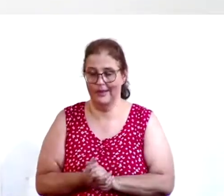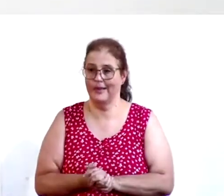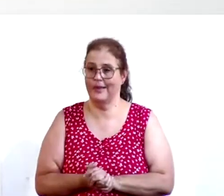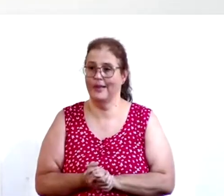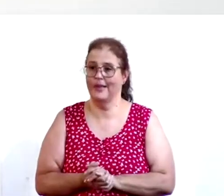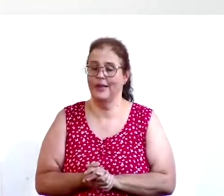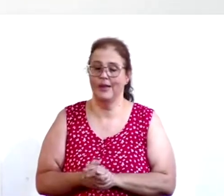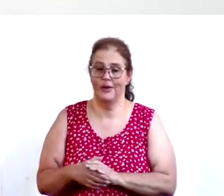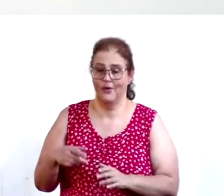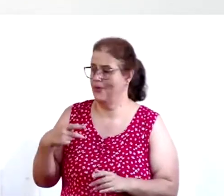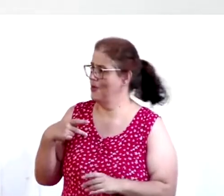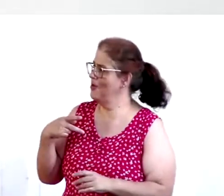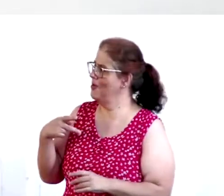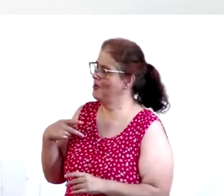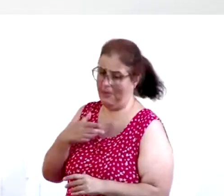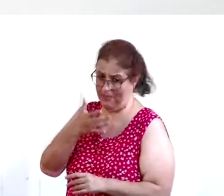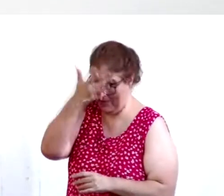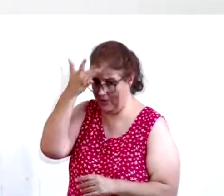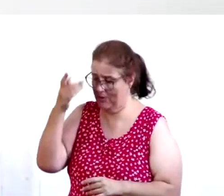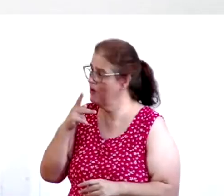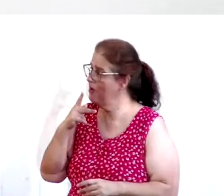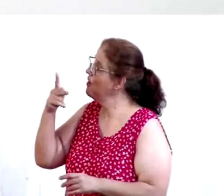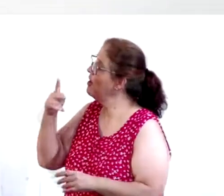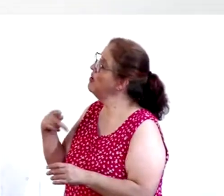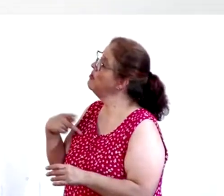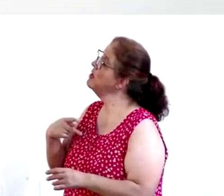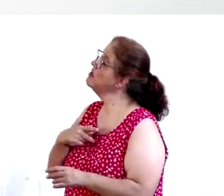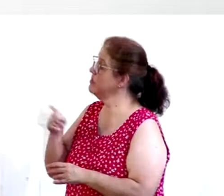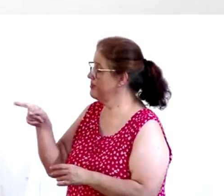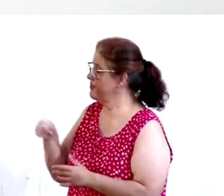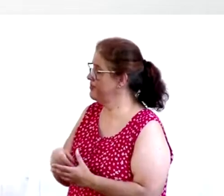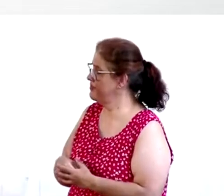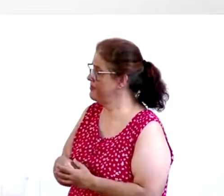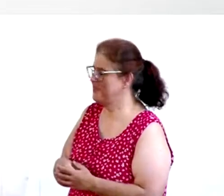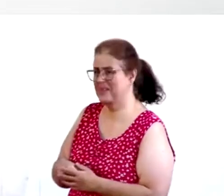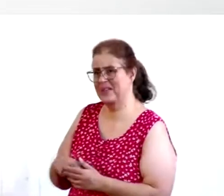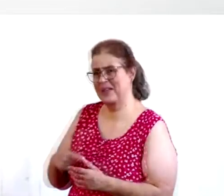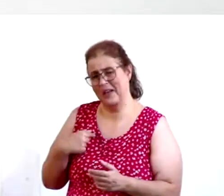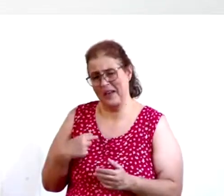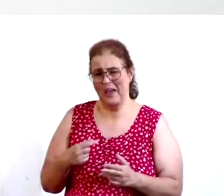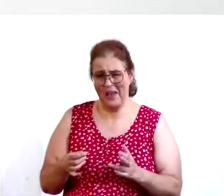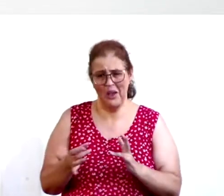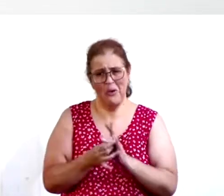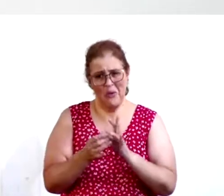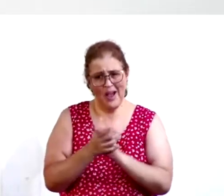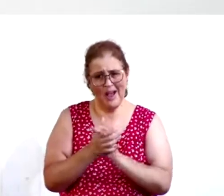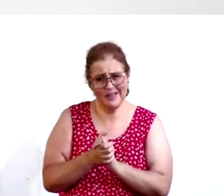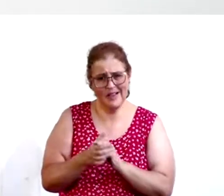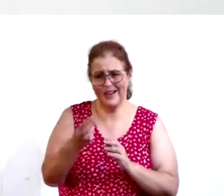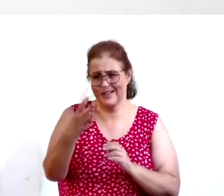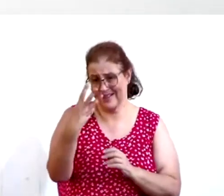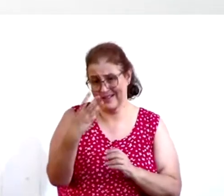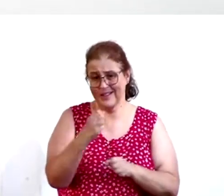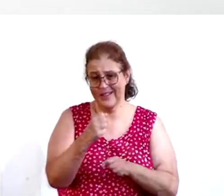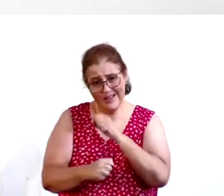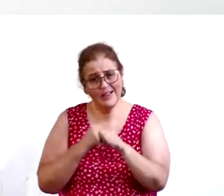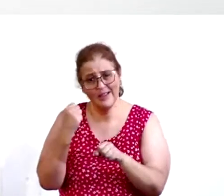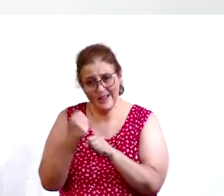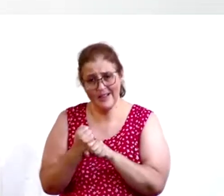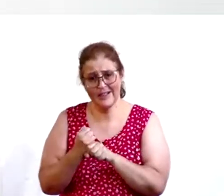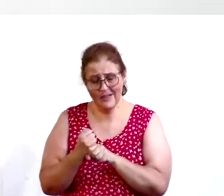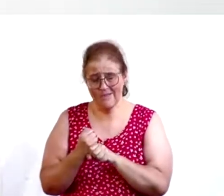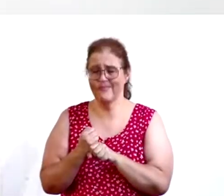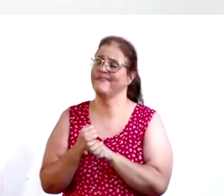pastor disse assim, pastor, eu sou casada há, não sei, 2 anos ou 3 anos, eu sou casada, sou uma